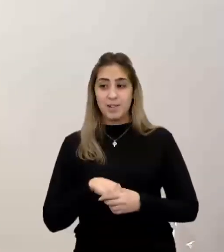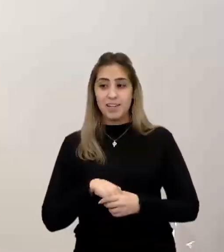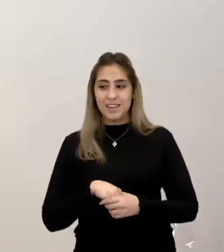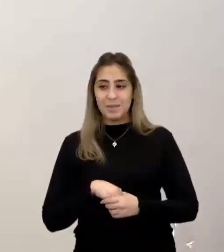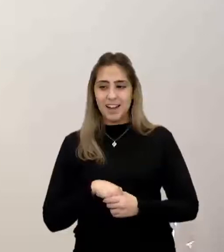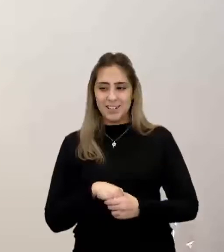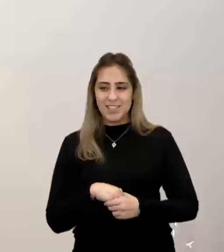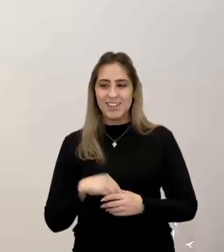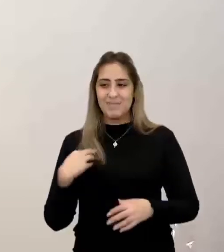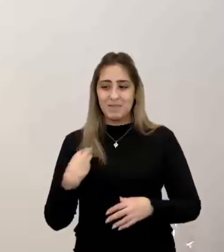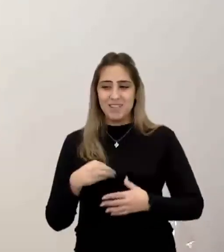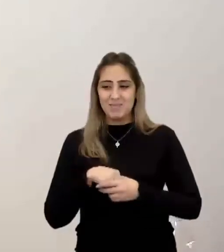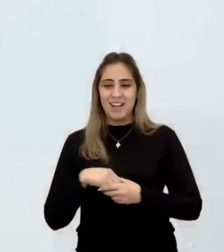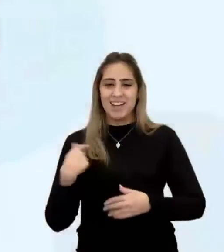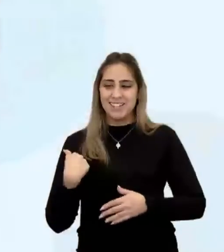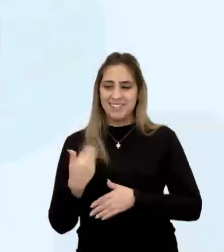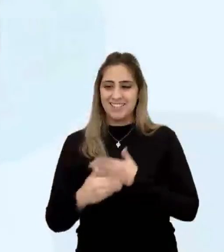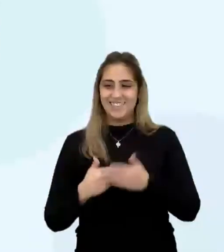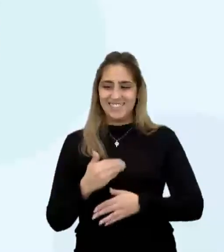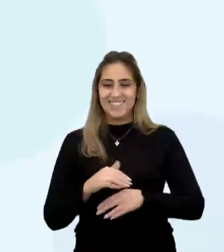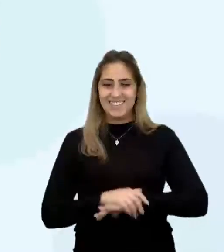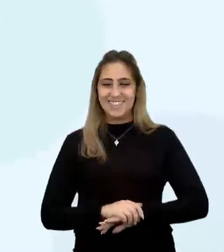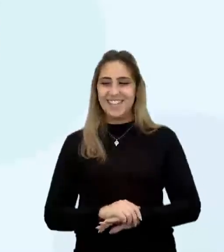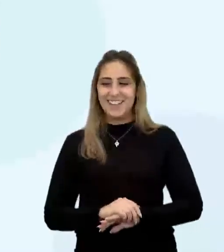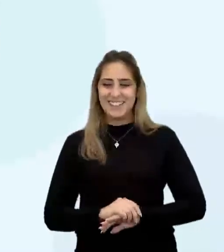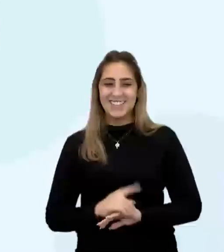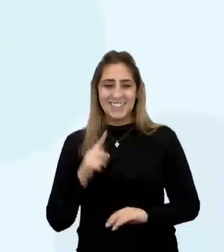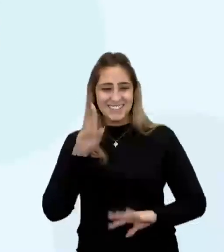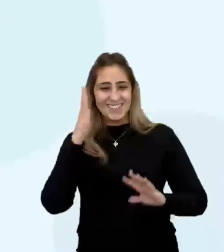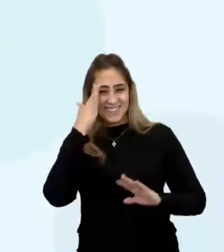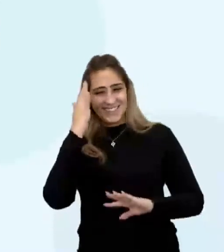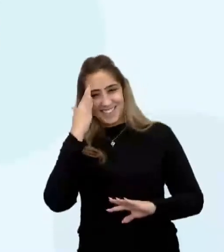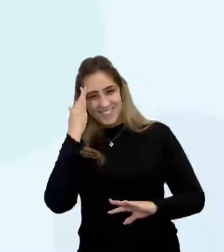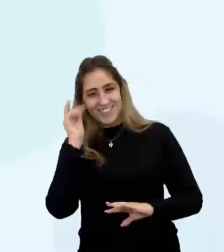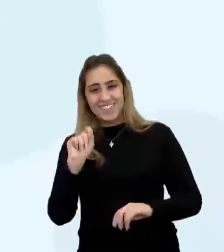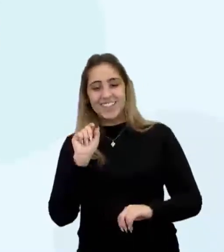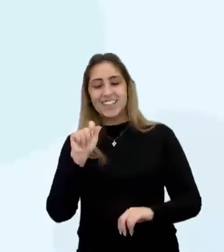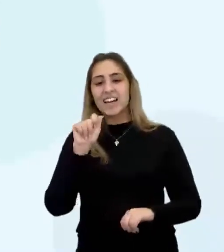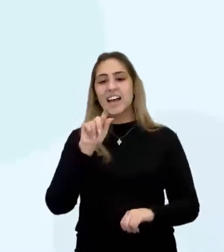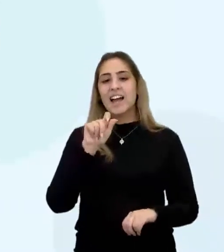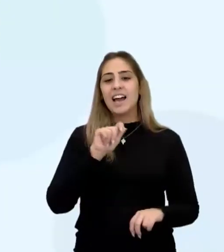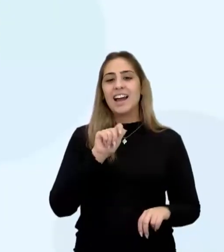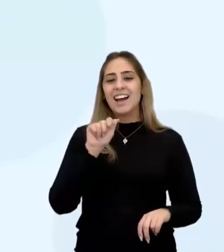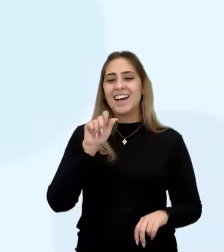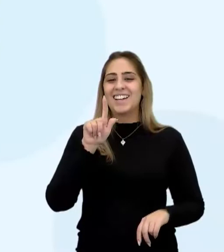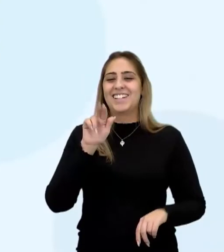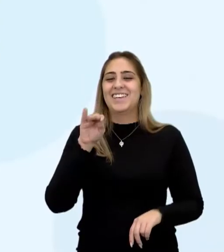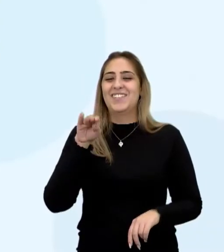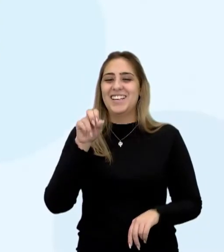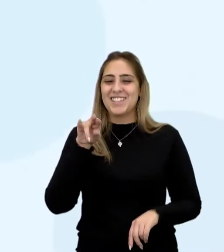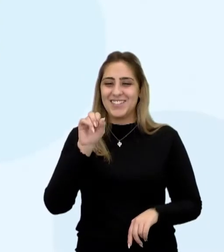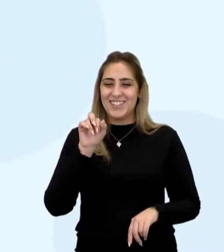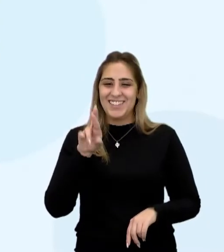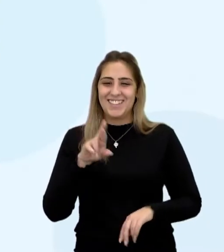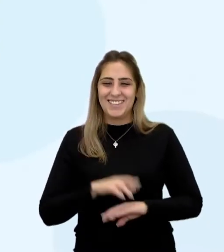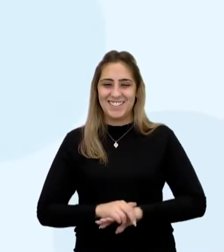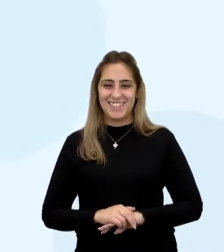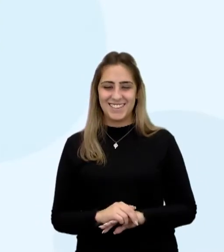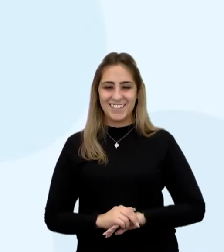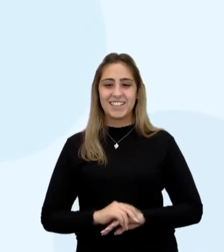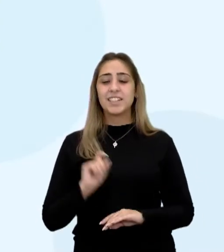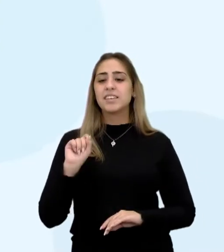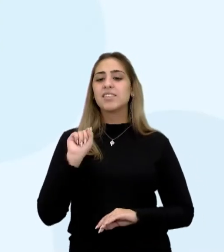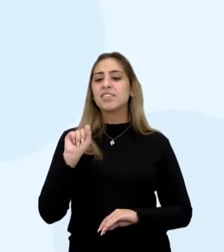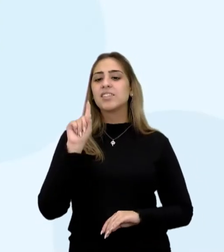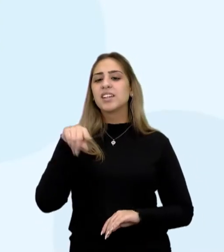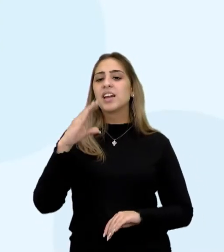aprimorando. Continuando aí na tela, diz lá, você sabe o que faz um agrimensor e um concierge? Eu acho